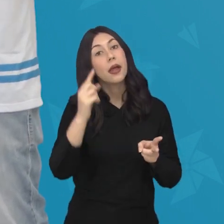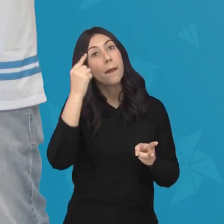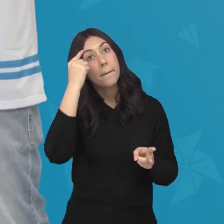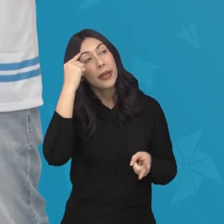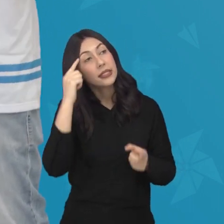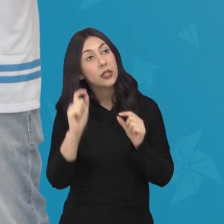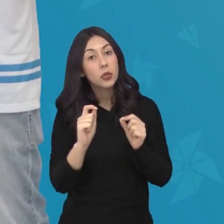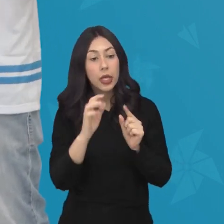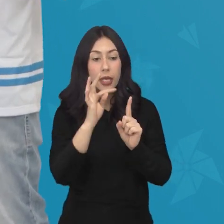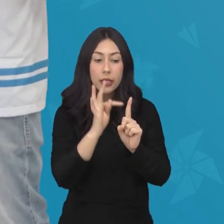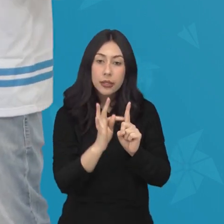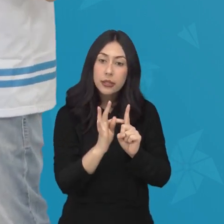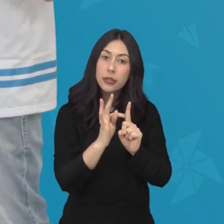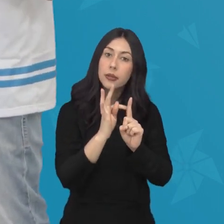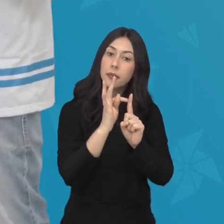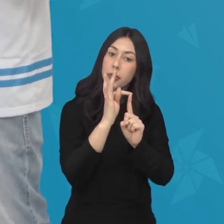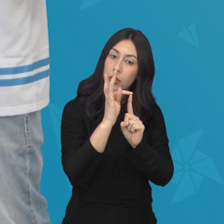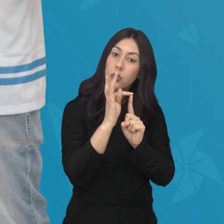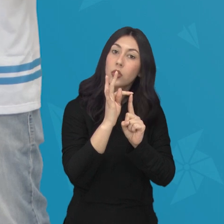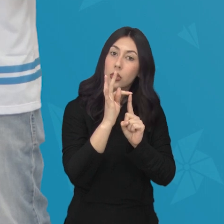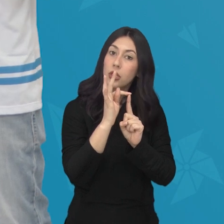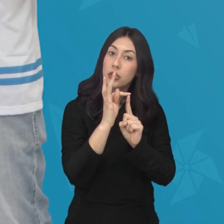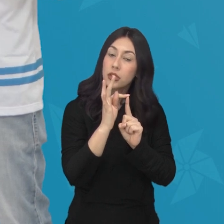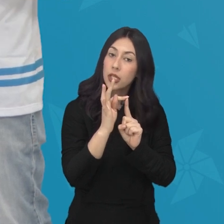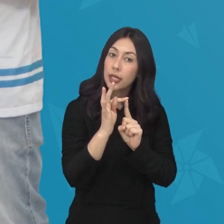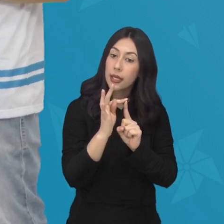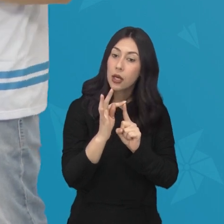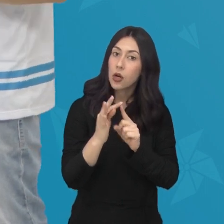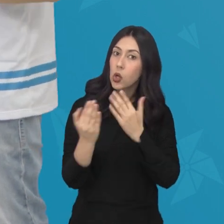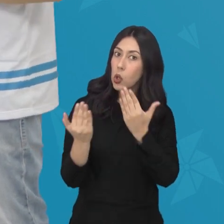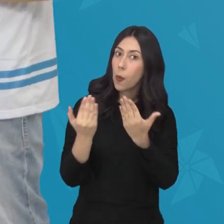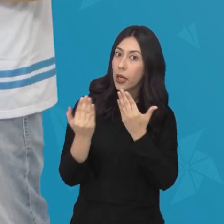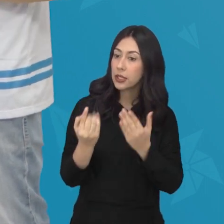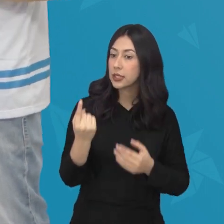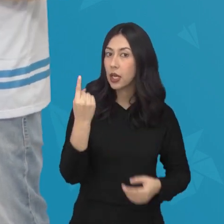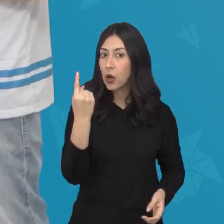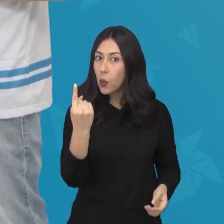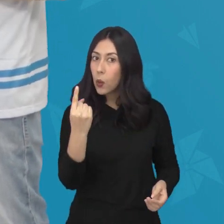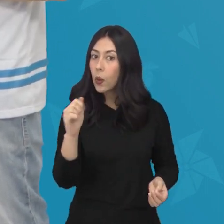temperaturas na pressão de uma atmosfera, né?